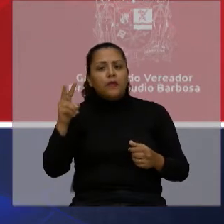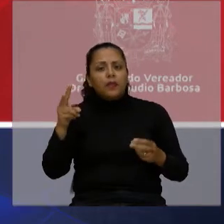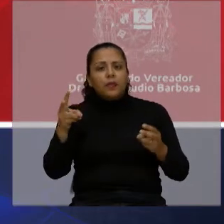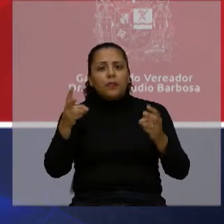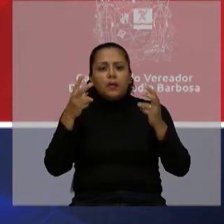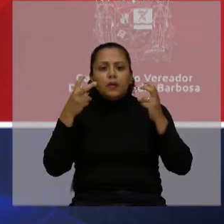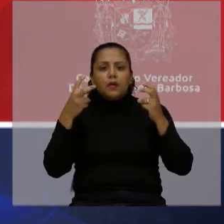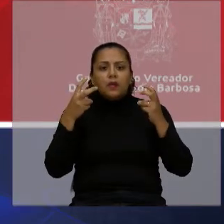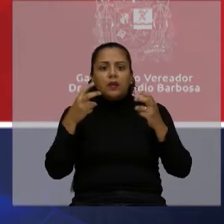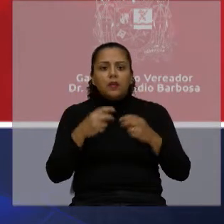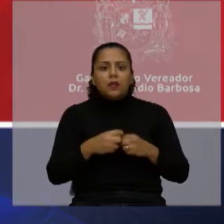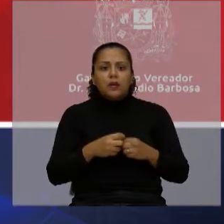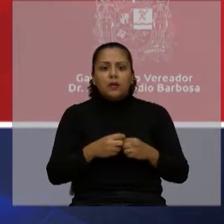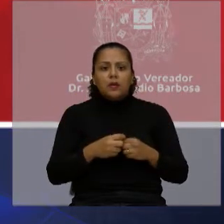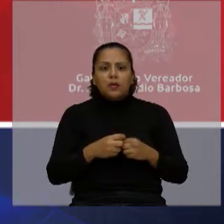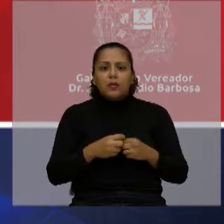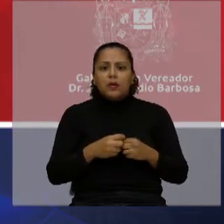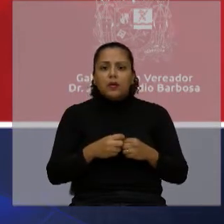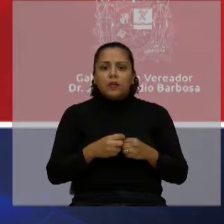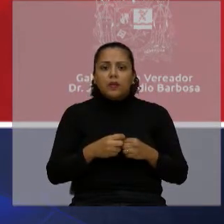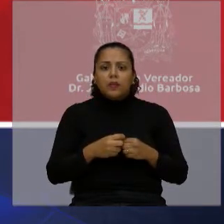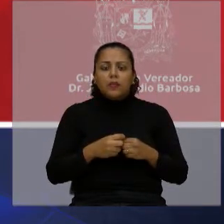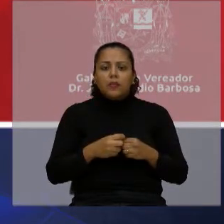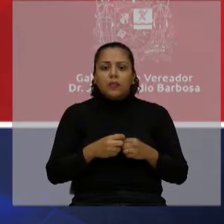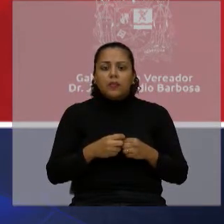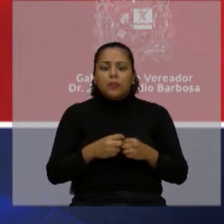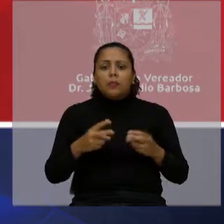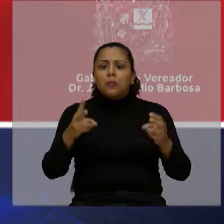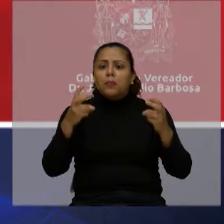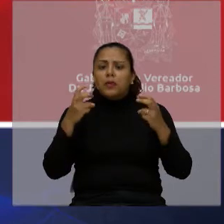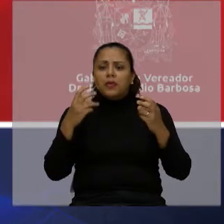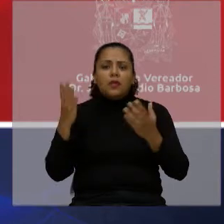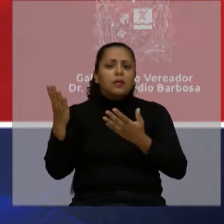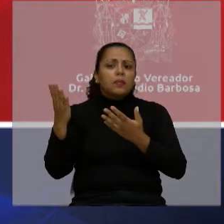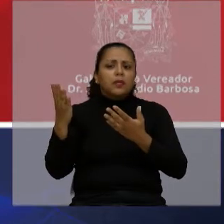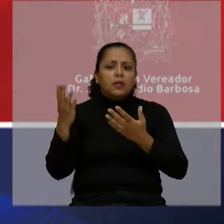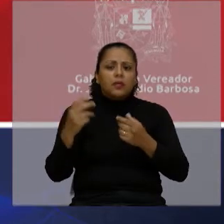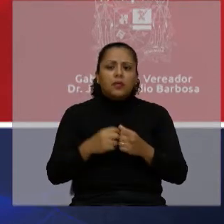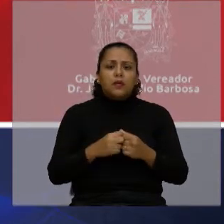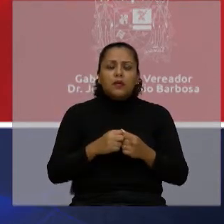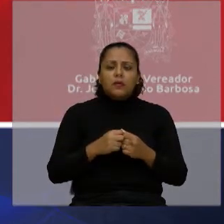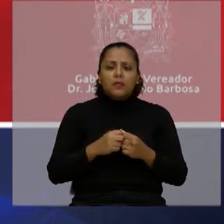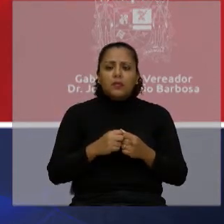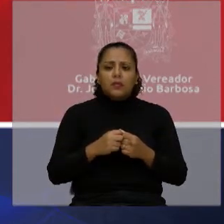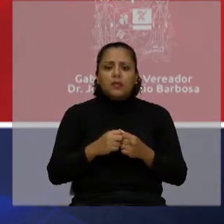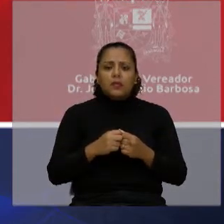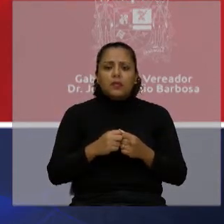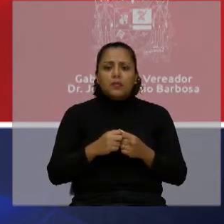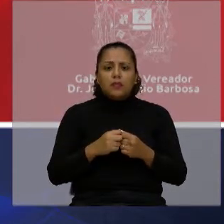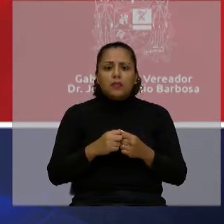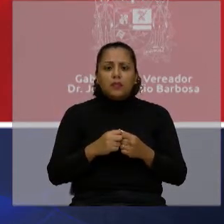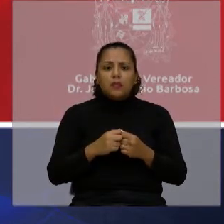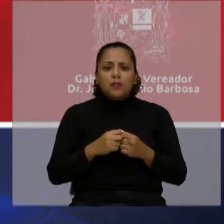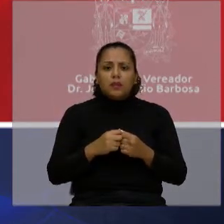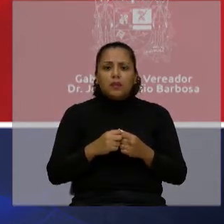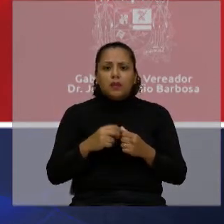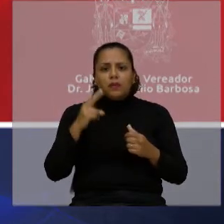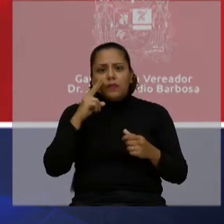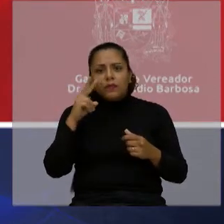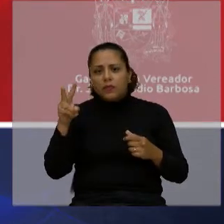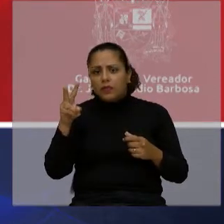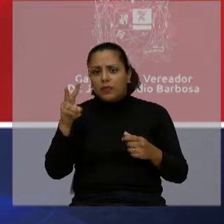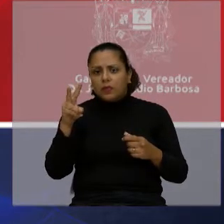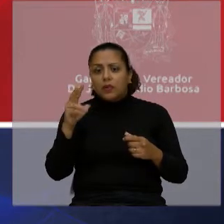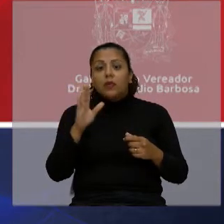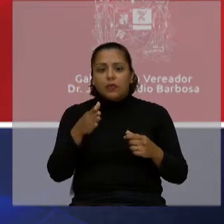Próximo. NBA, olha o público já no NBA, nos Estados Unidos. Próximo. Ajax, lá na Holanda, com